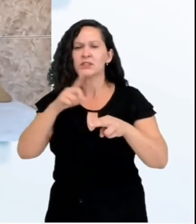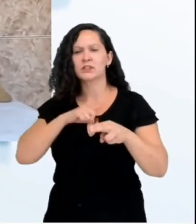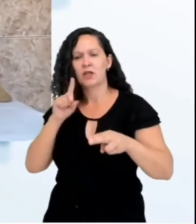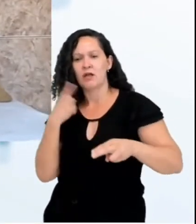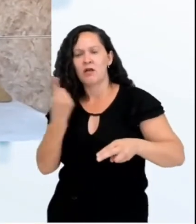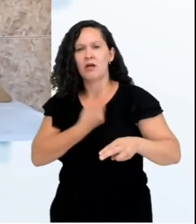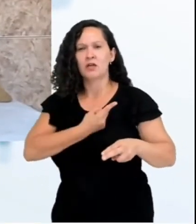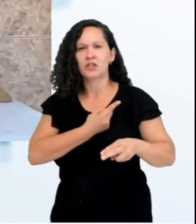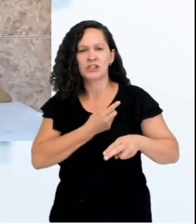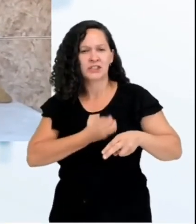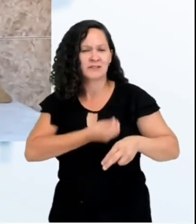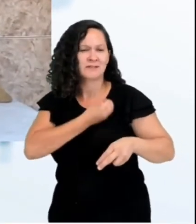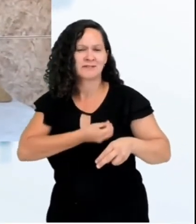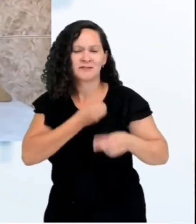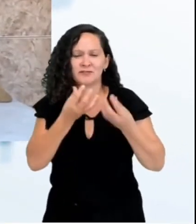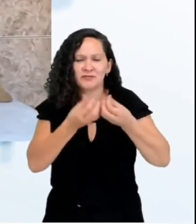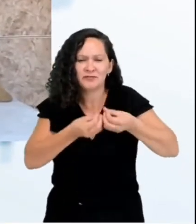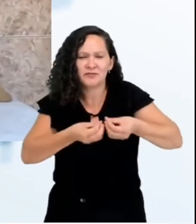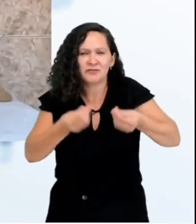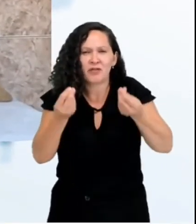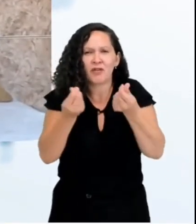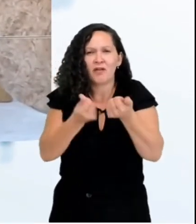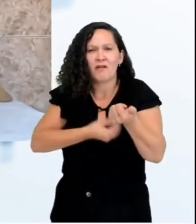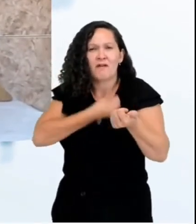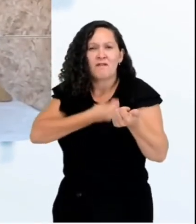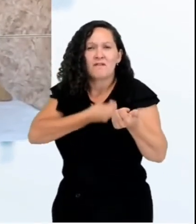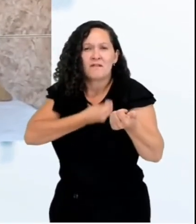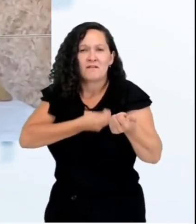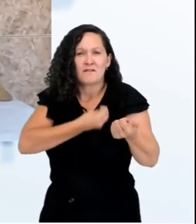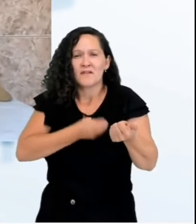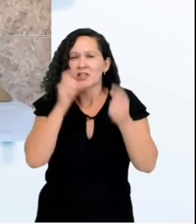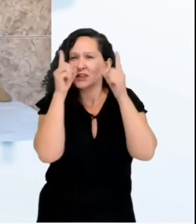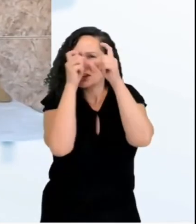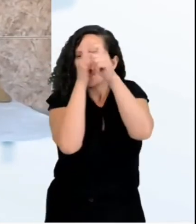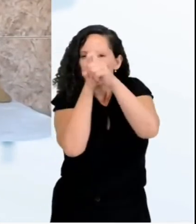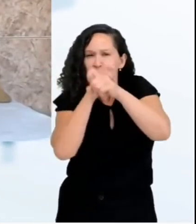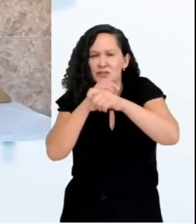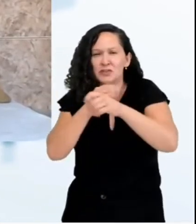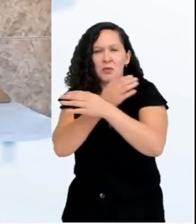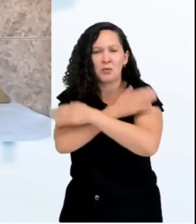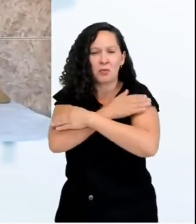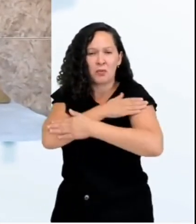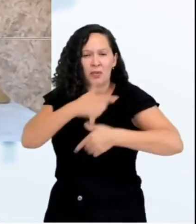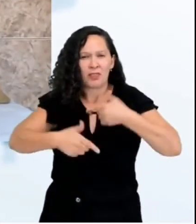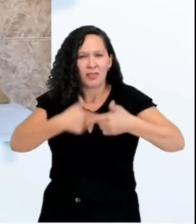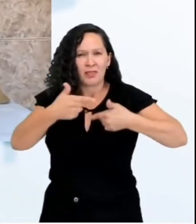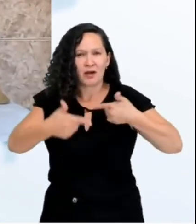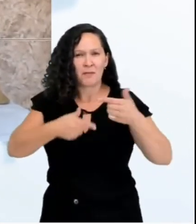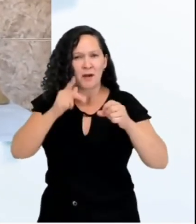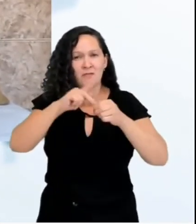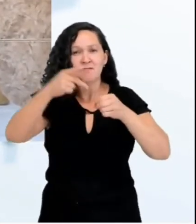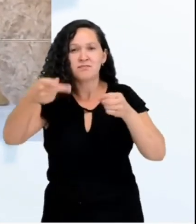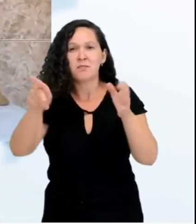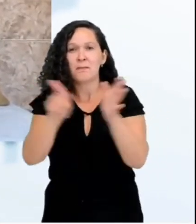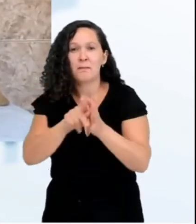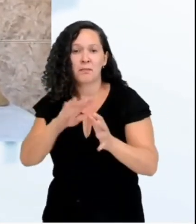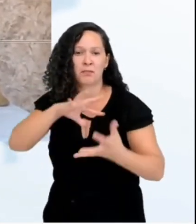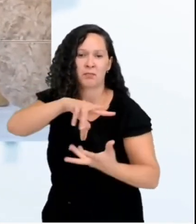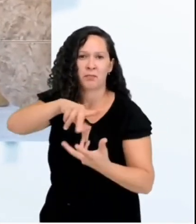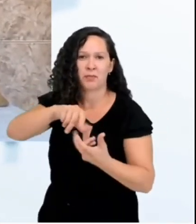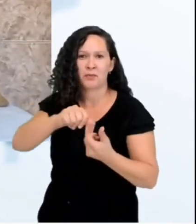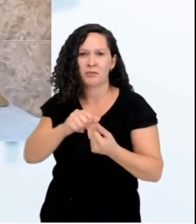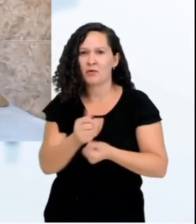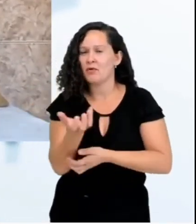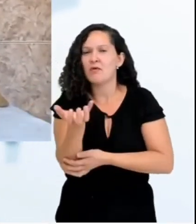as nossas vidas escassas. É como viver num submundo dos empregos, periferias e até do próprio mundo